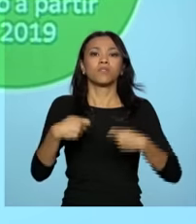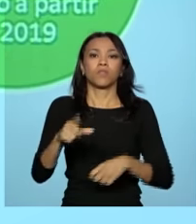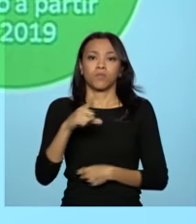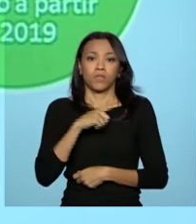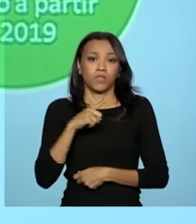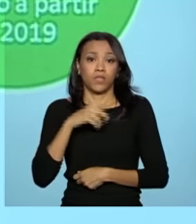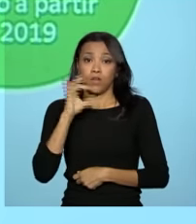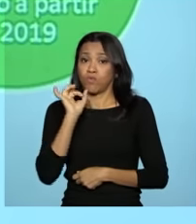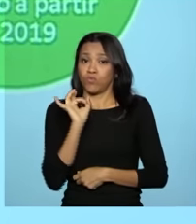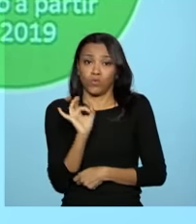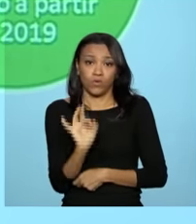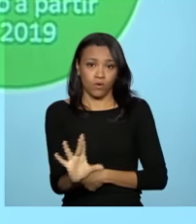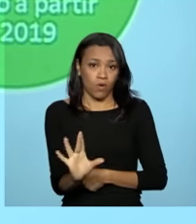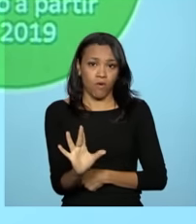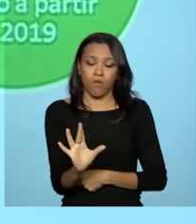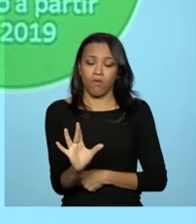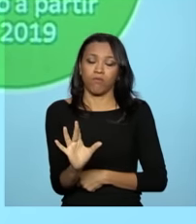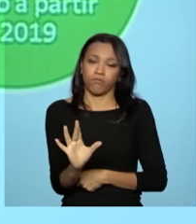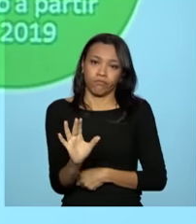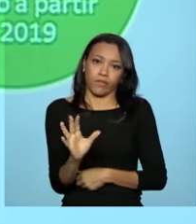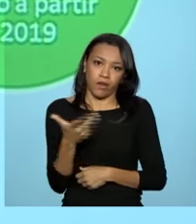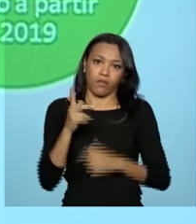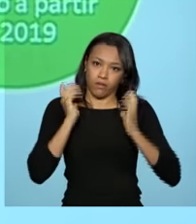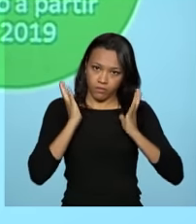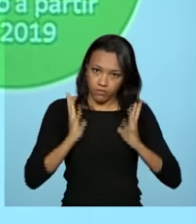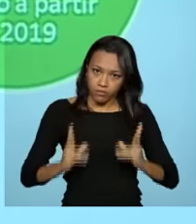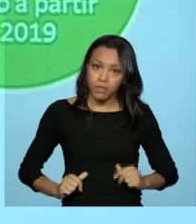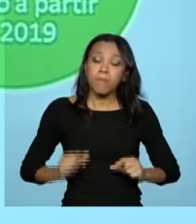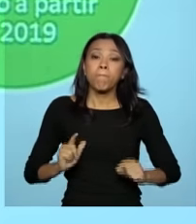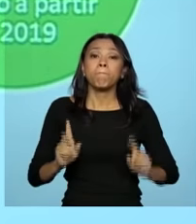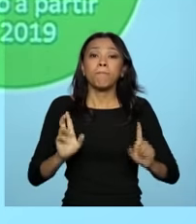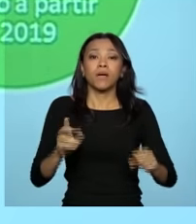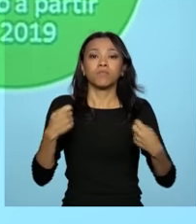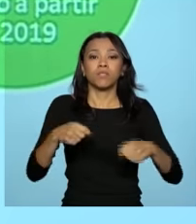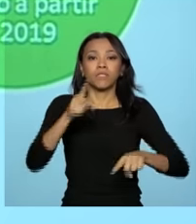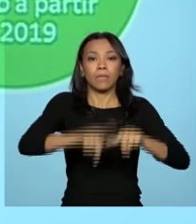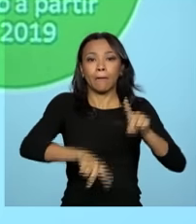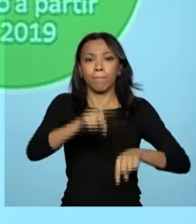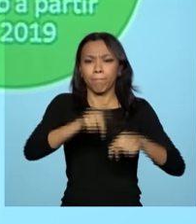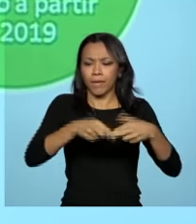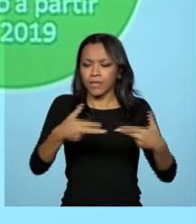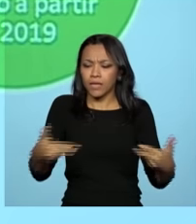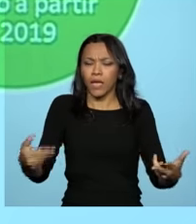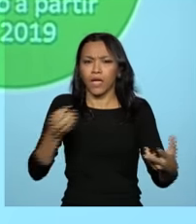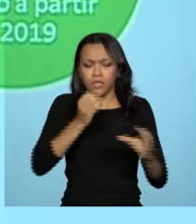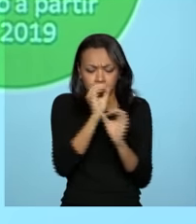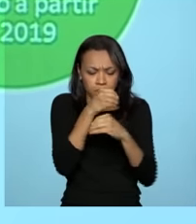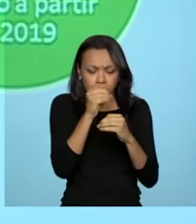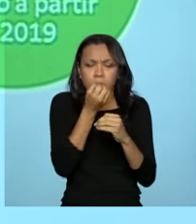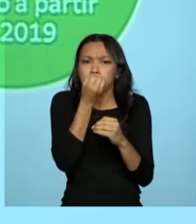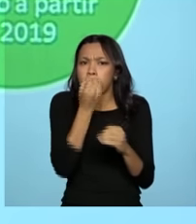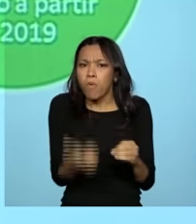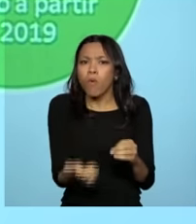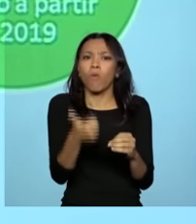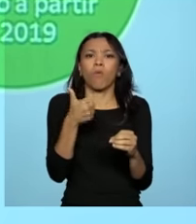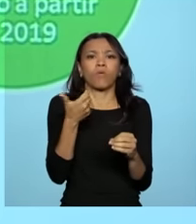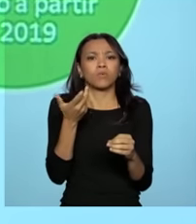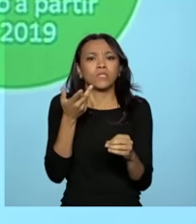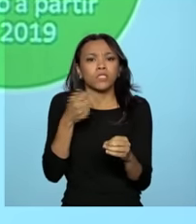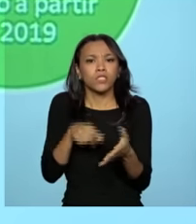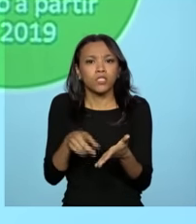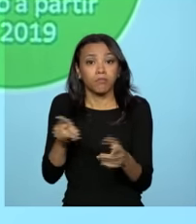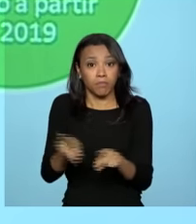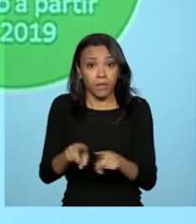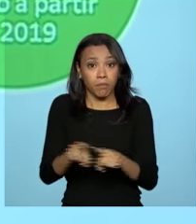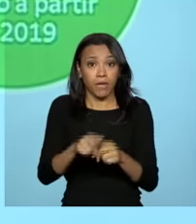só higiene absoluta, mas equipamentos muito bons, funcionando, material de consumo